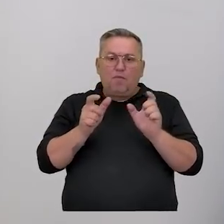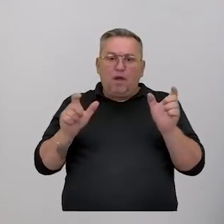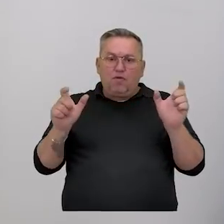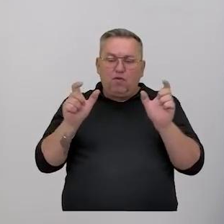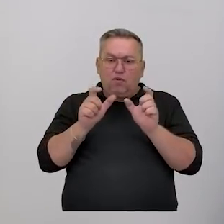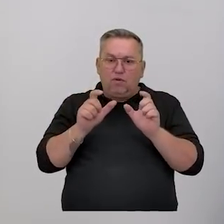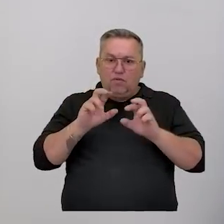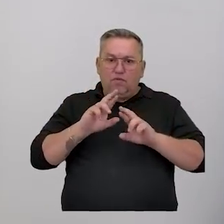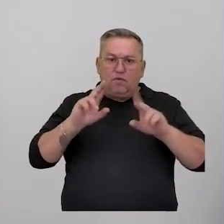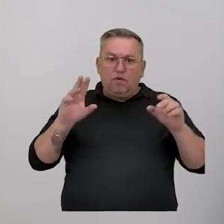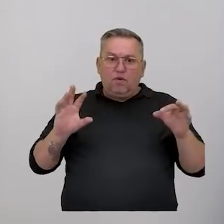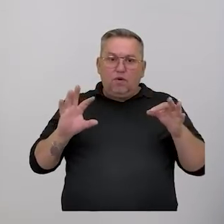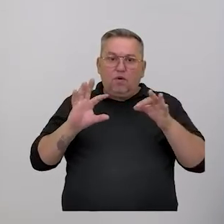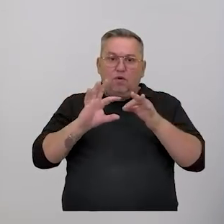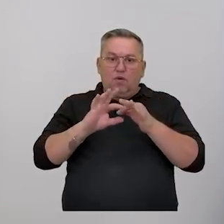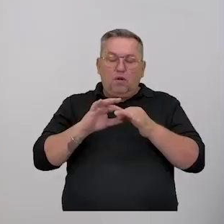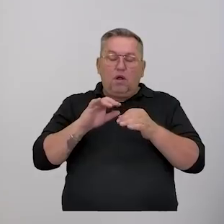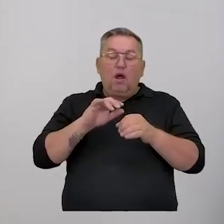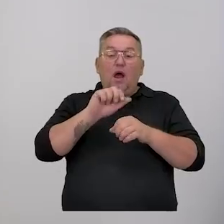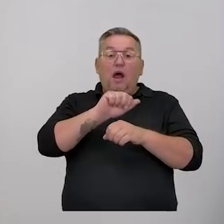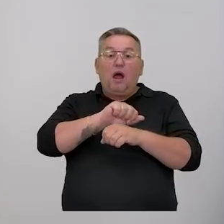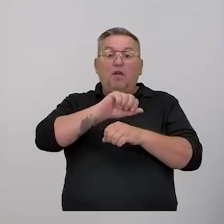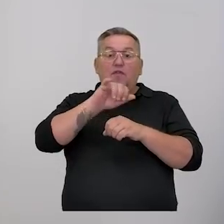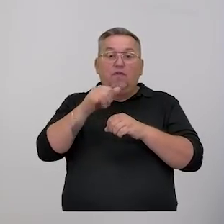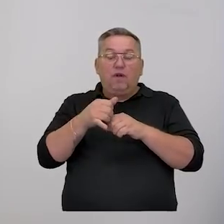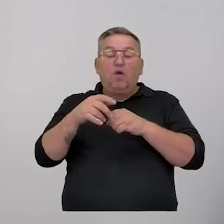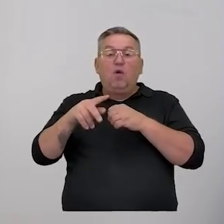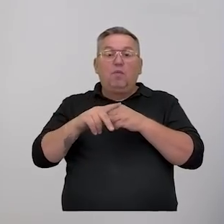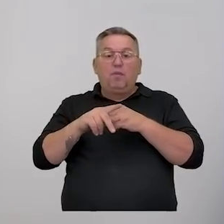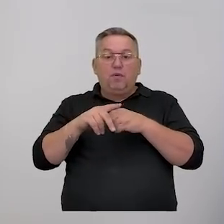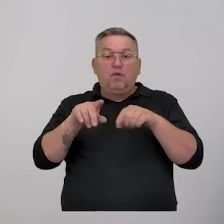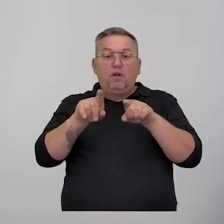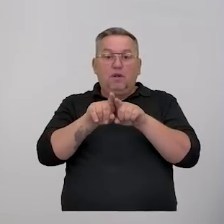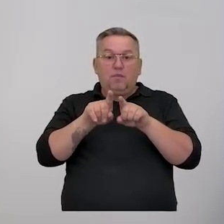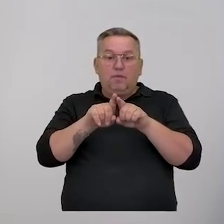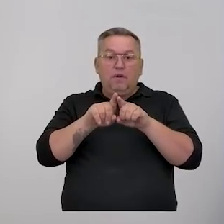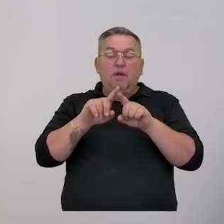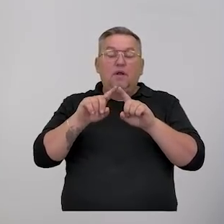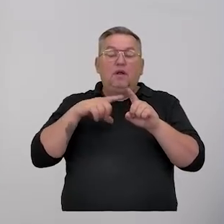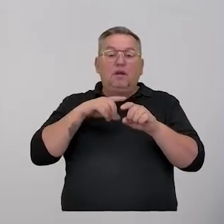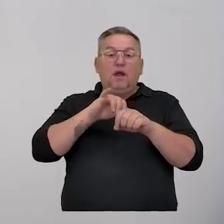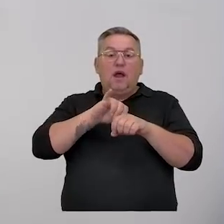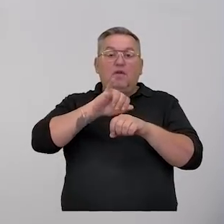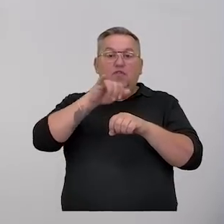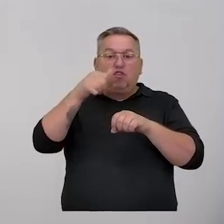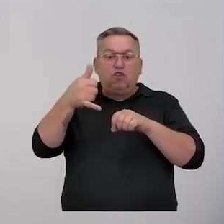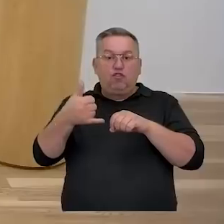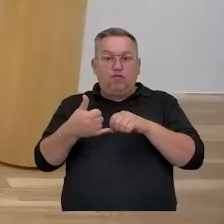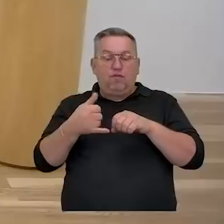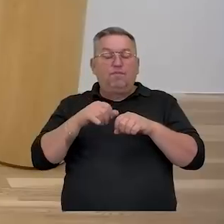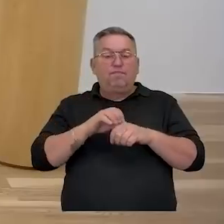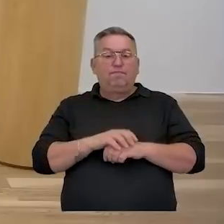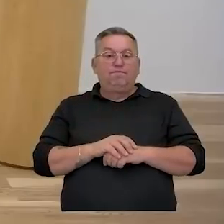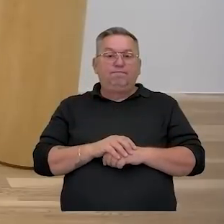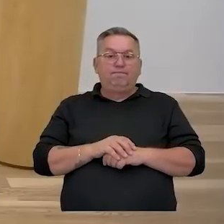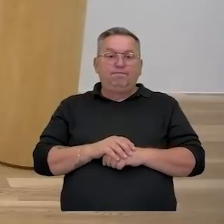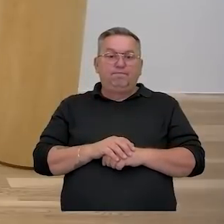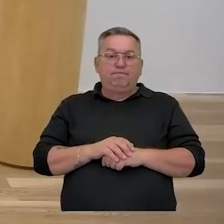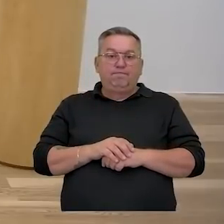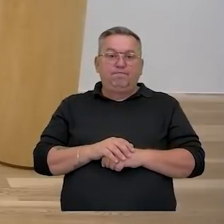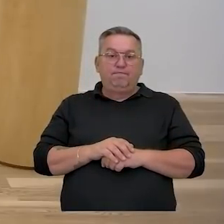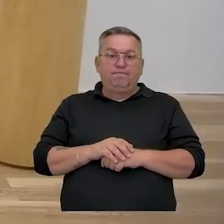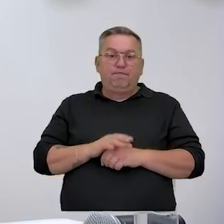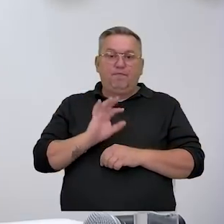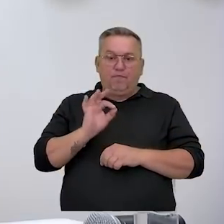como conjunções, advérbios, preposições e expressões adjetivas. Nossa, muito bem. Então,